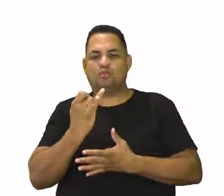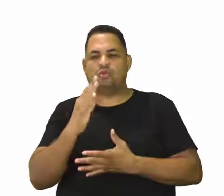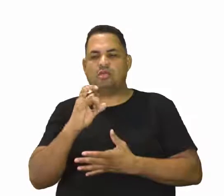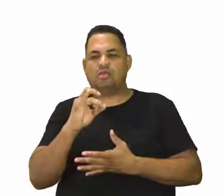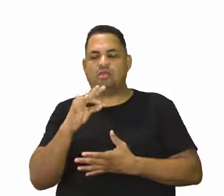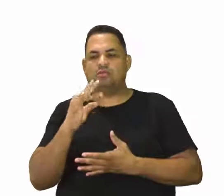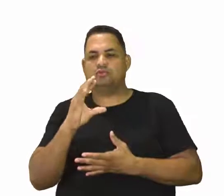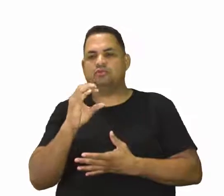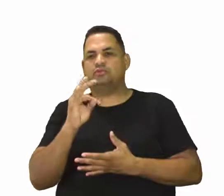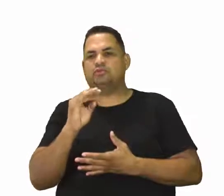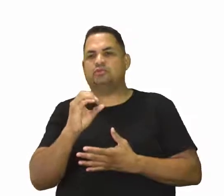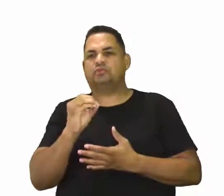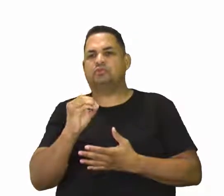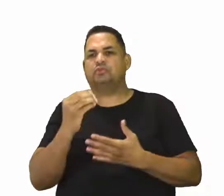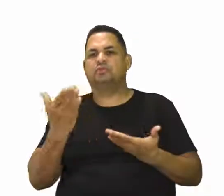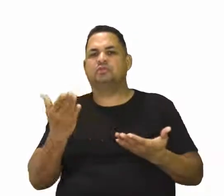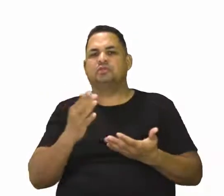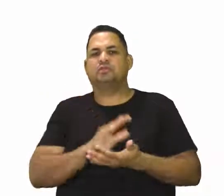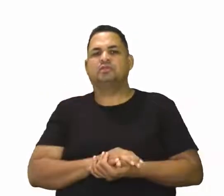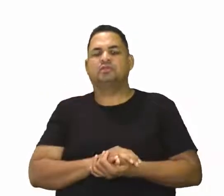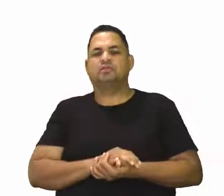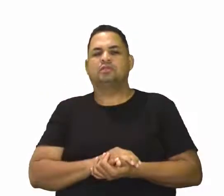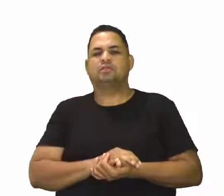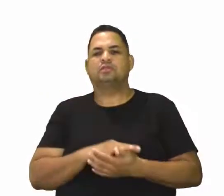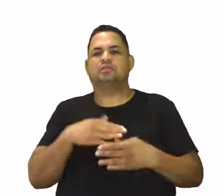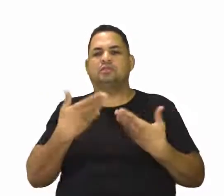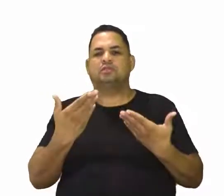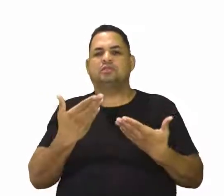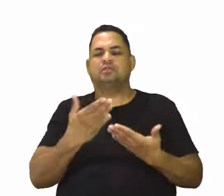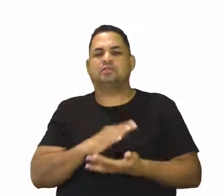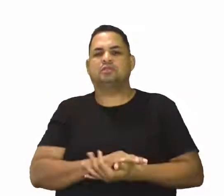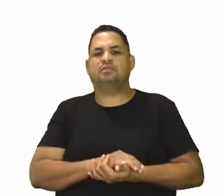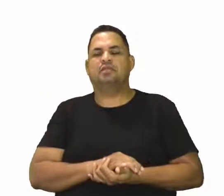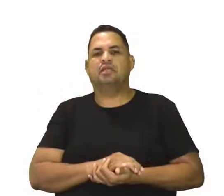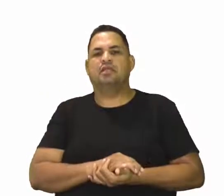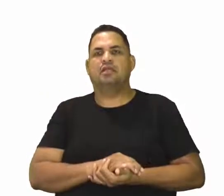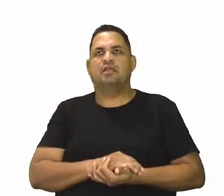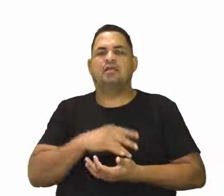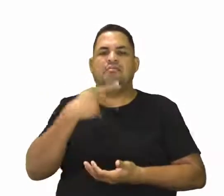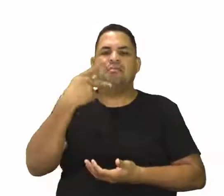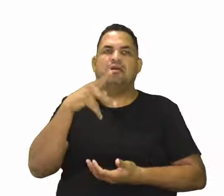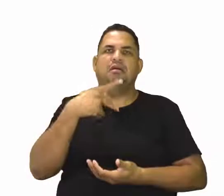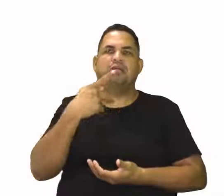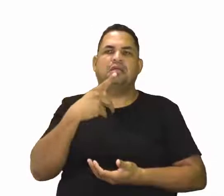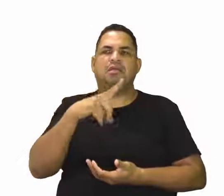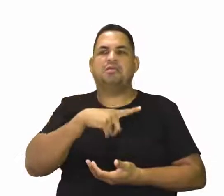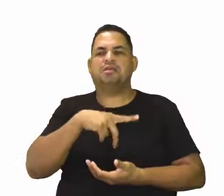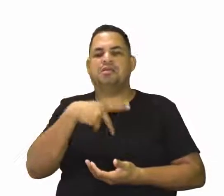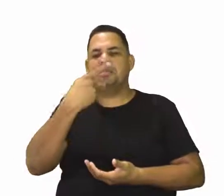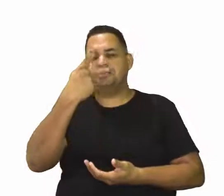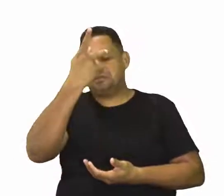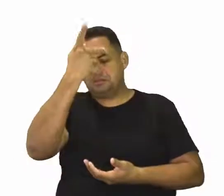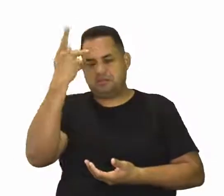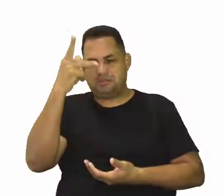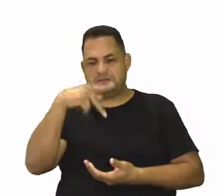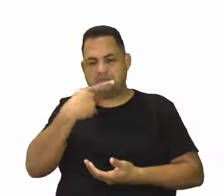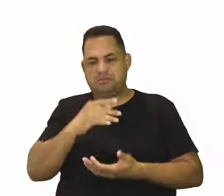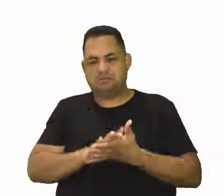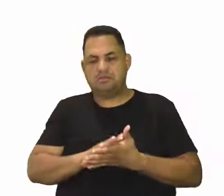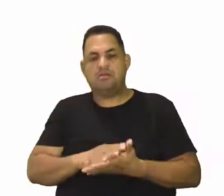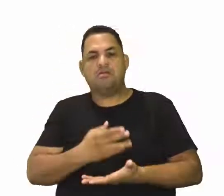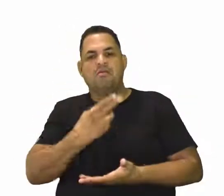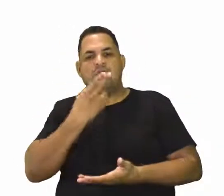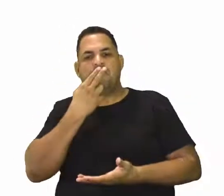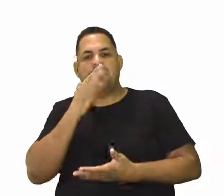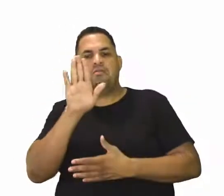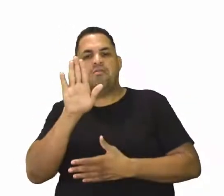e tem gente não não justificar o cara fala assim que o o o rito não